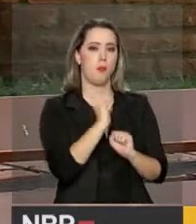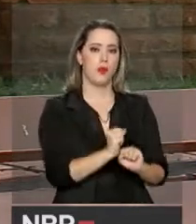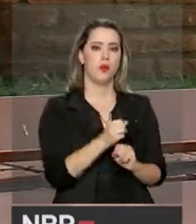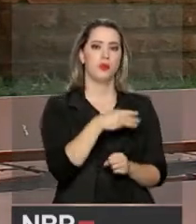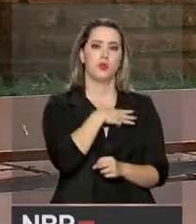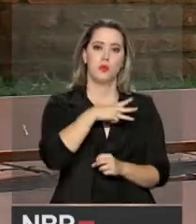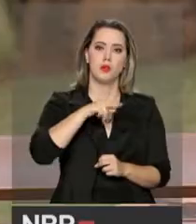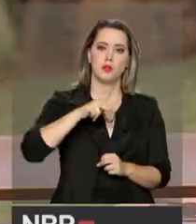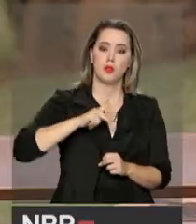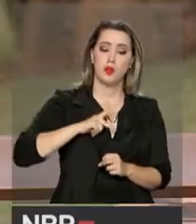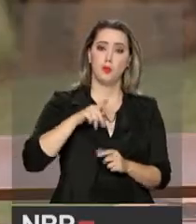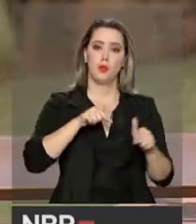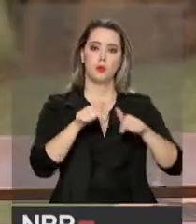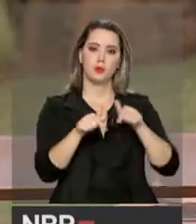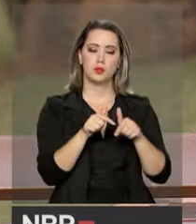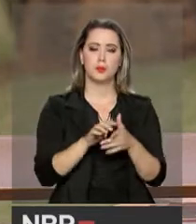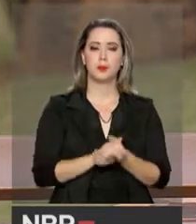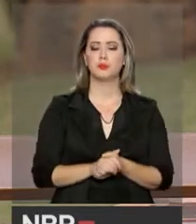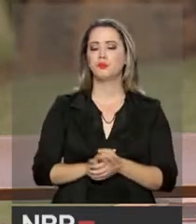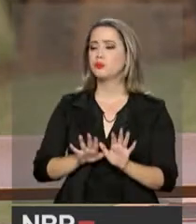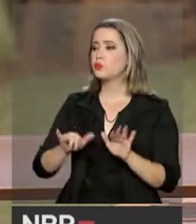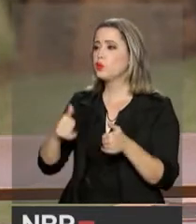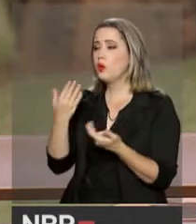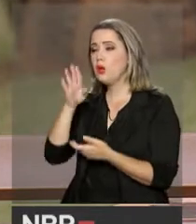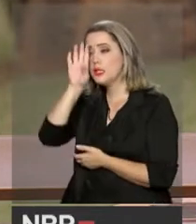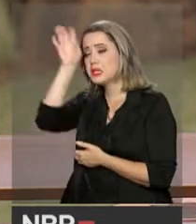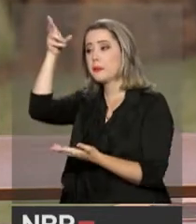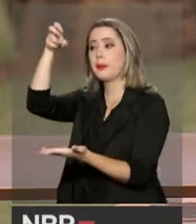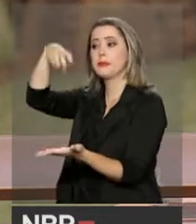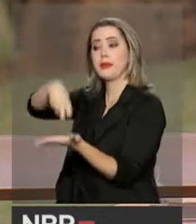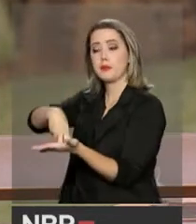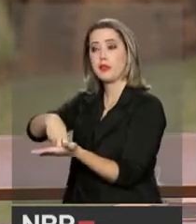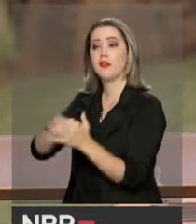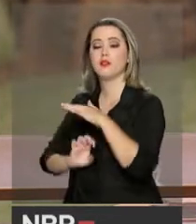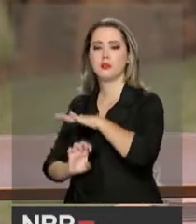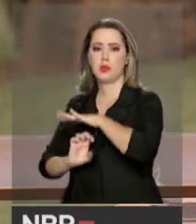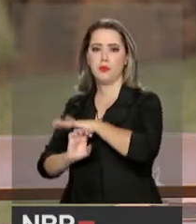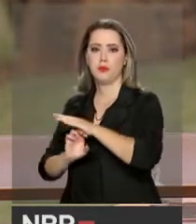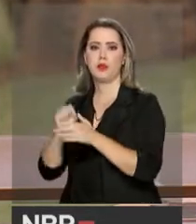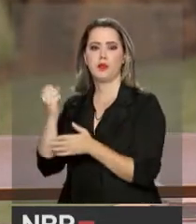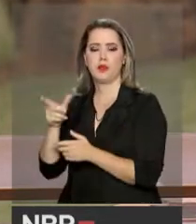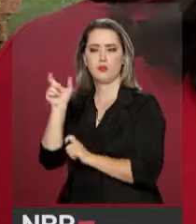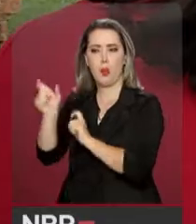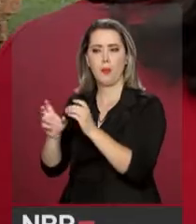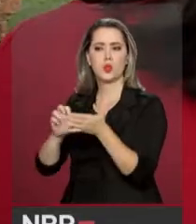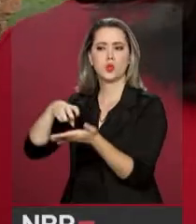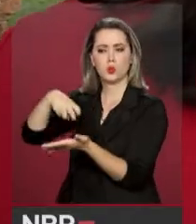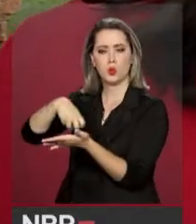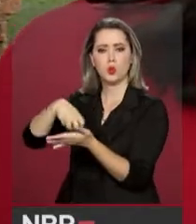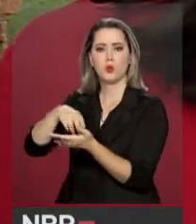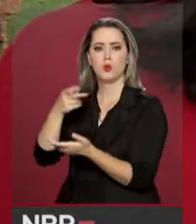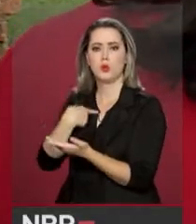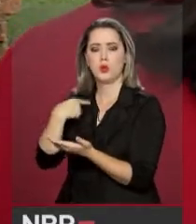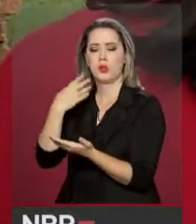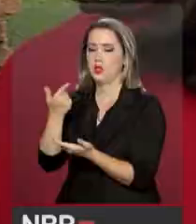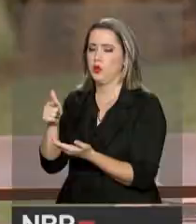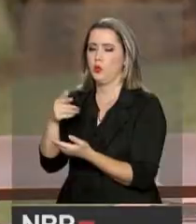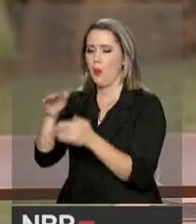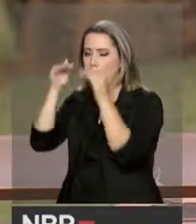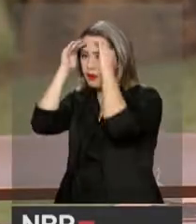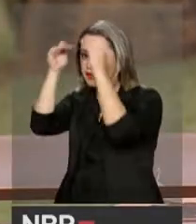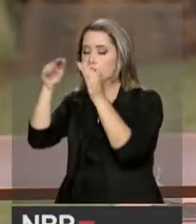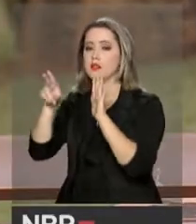Ministério Público do Trabalho. E quais as principais penalidades para as empresas ou empregadores que descumprirem essas normas de